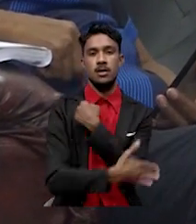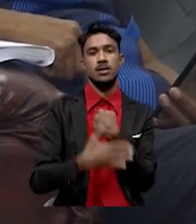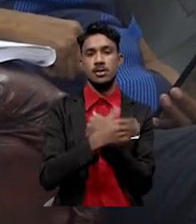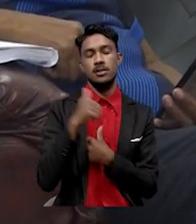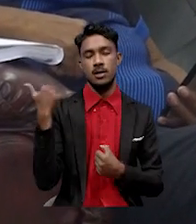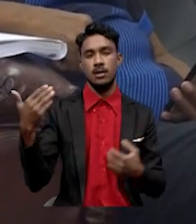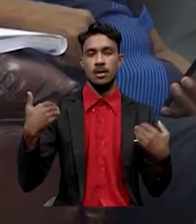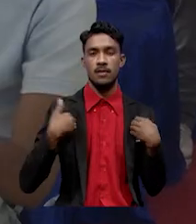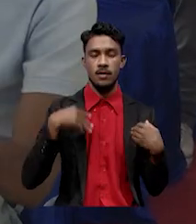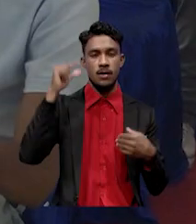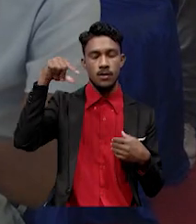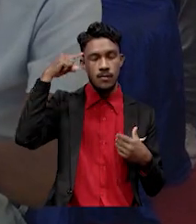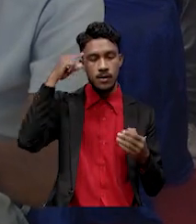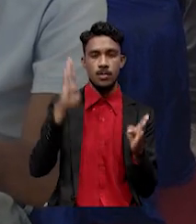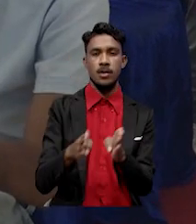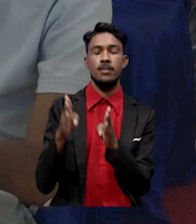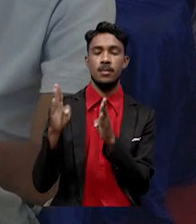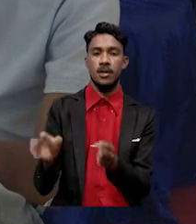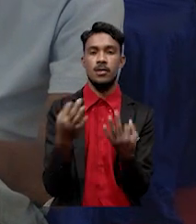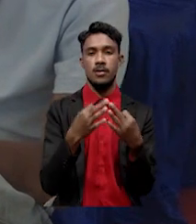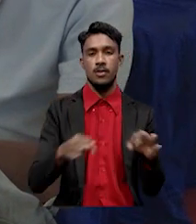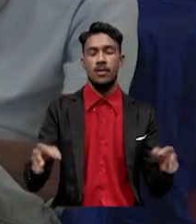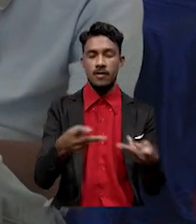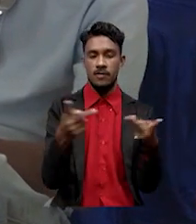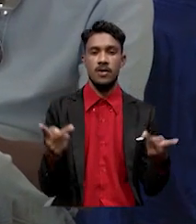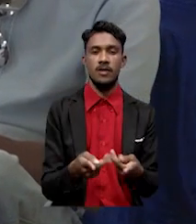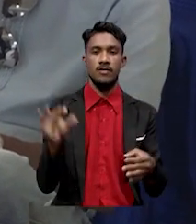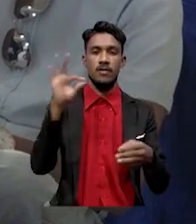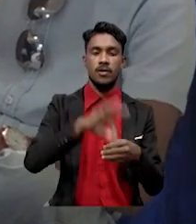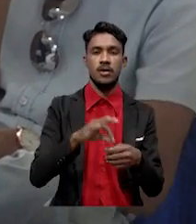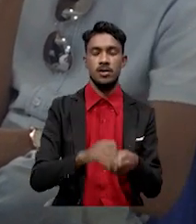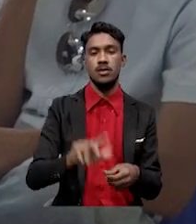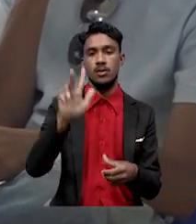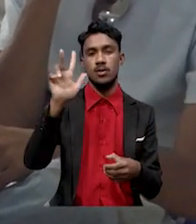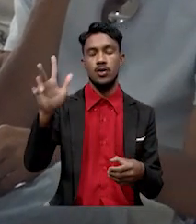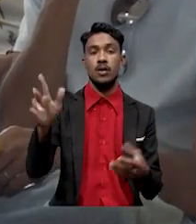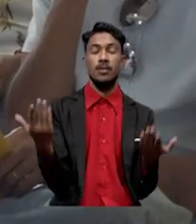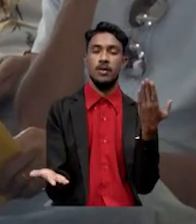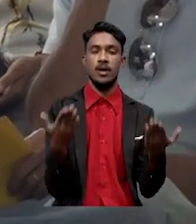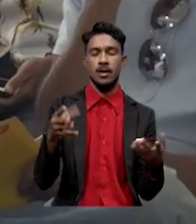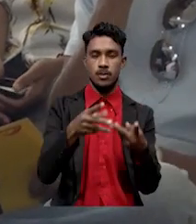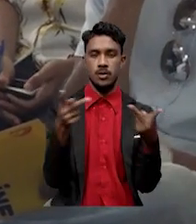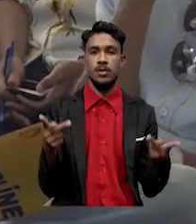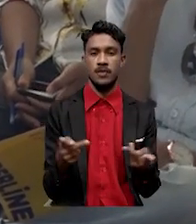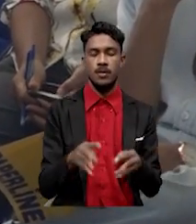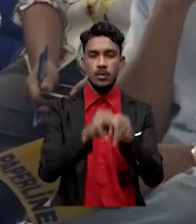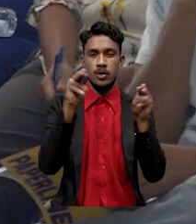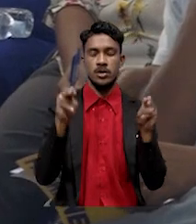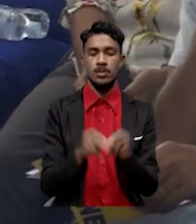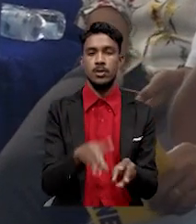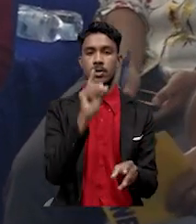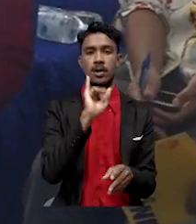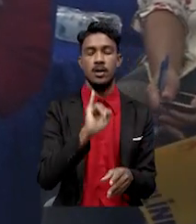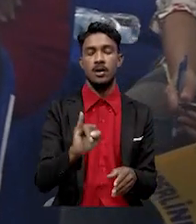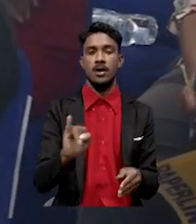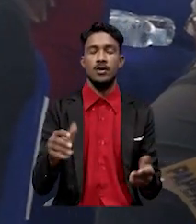Além de, né, governo mos prepara ona centro votação paralelo, tolu, ia município dili, ato facilita eleitor